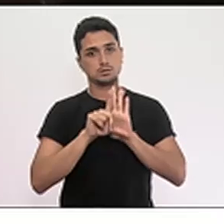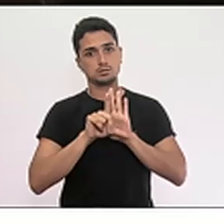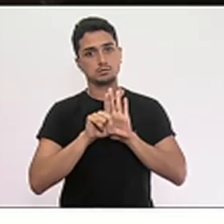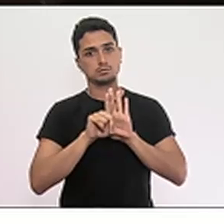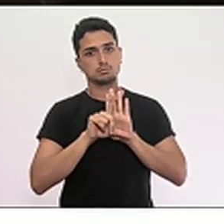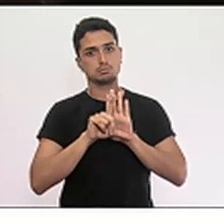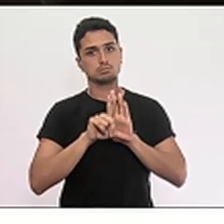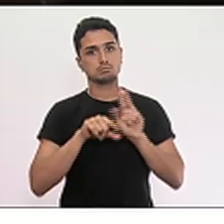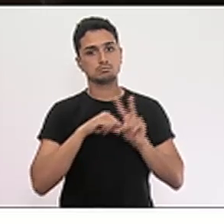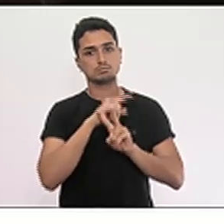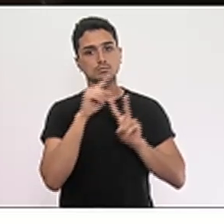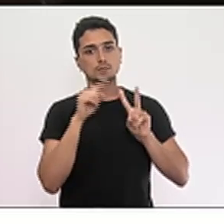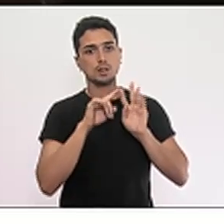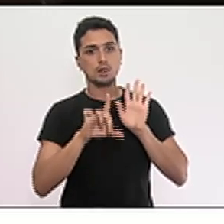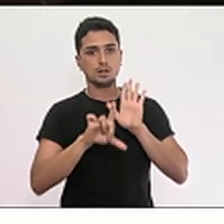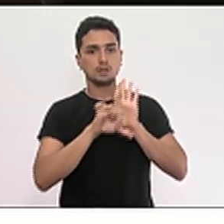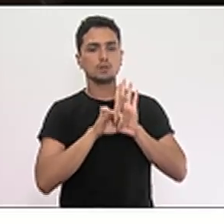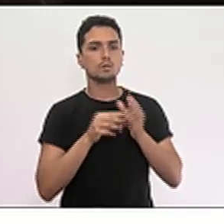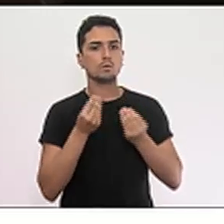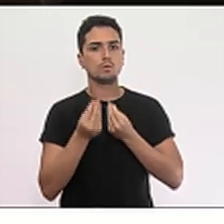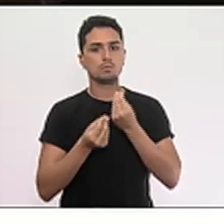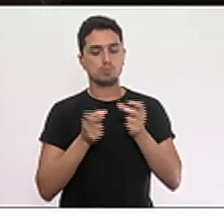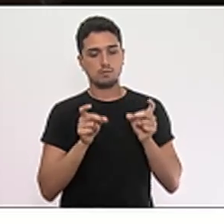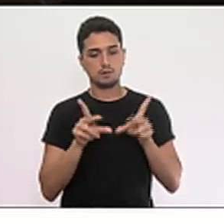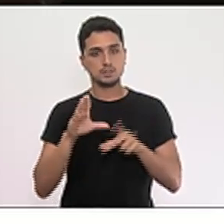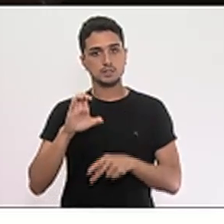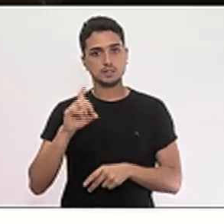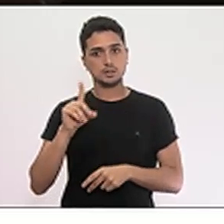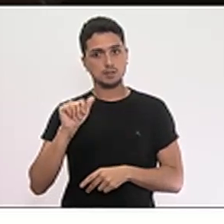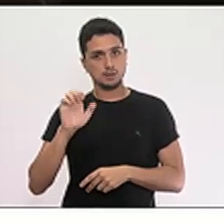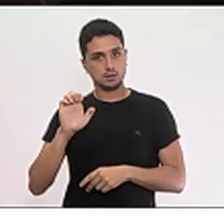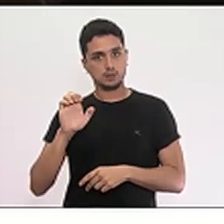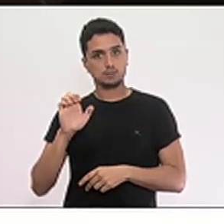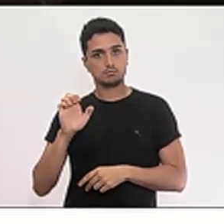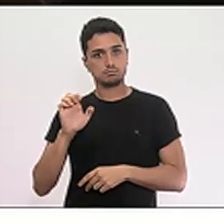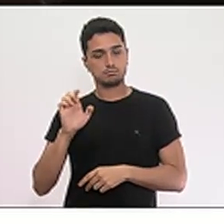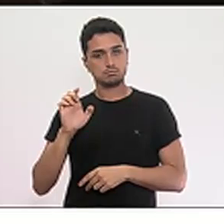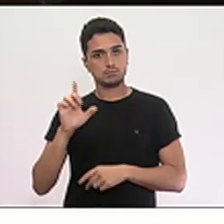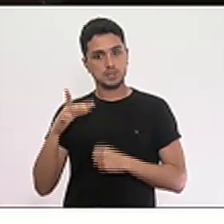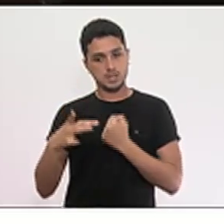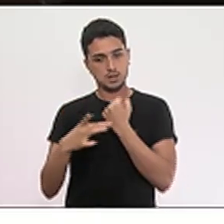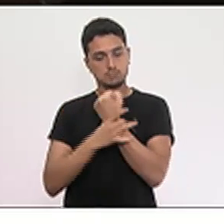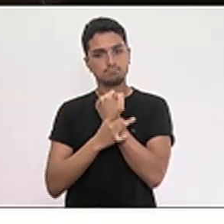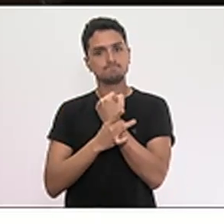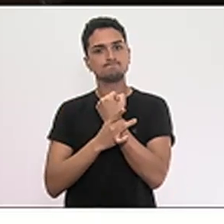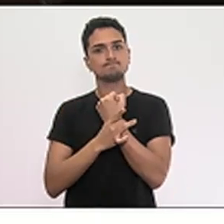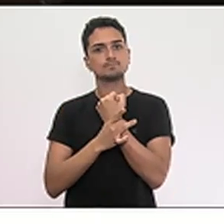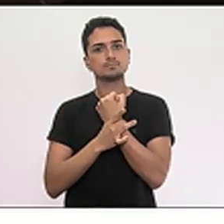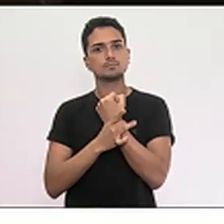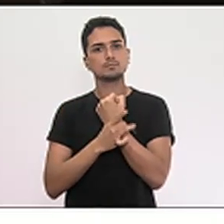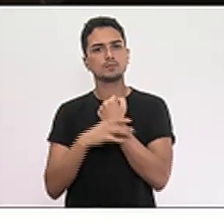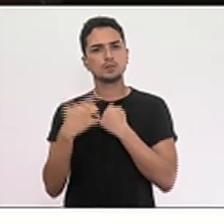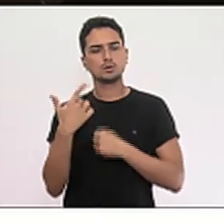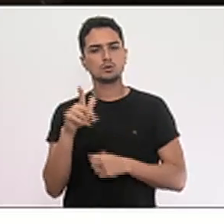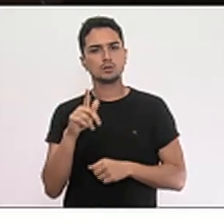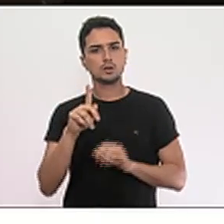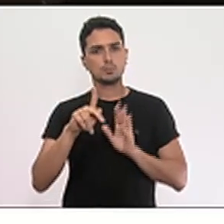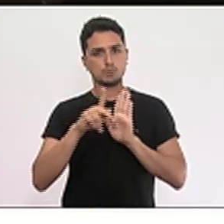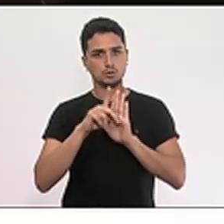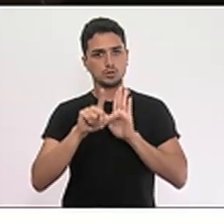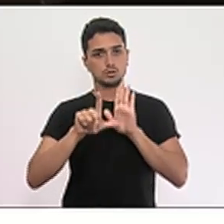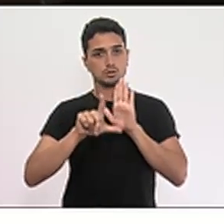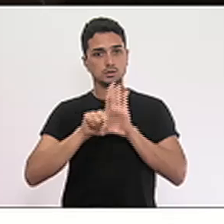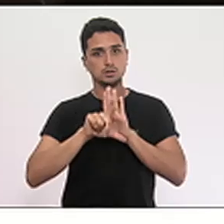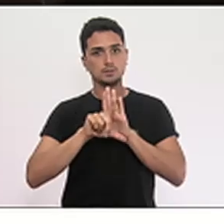as ações da SEDAI como garantia, e a outra, um projeto de lei do próprio presidente André Siciliano,